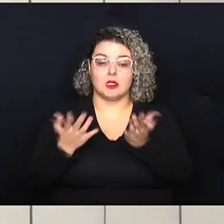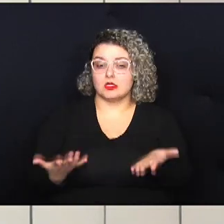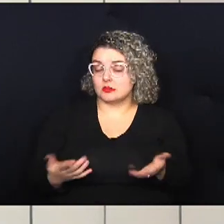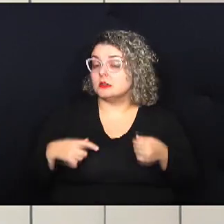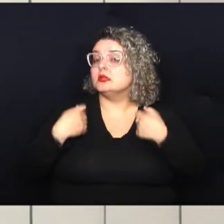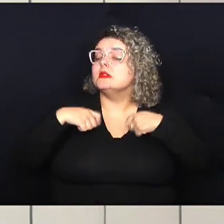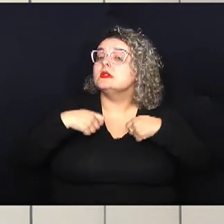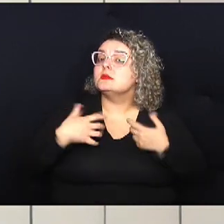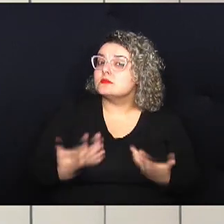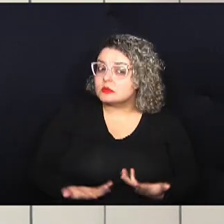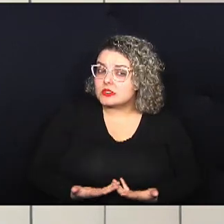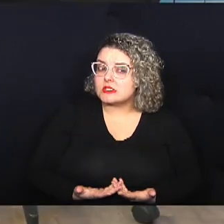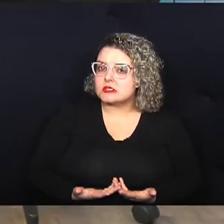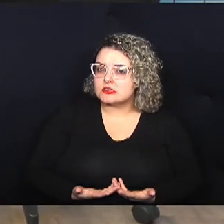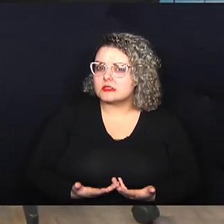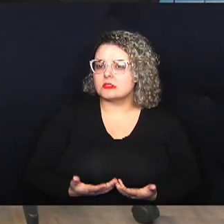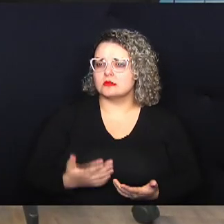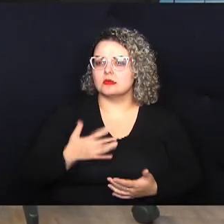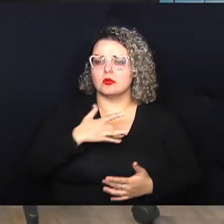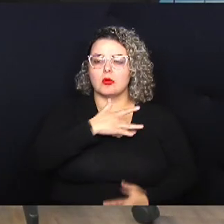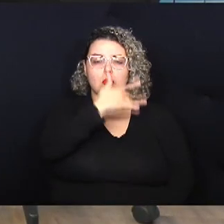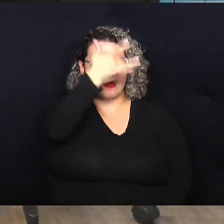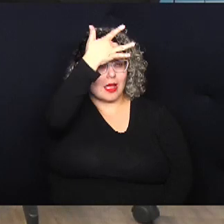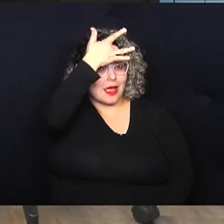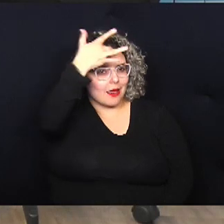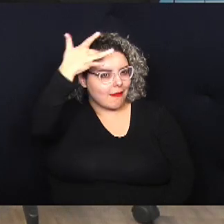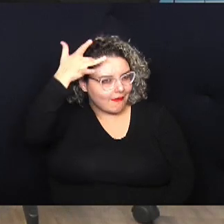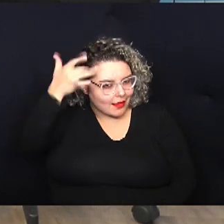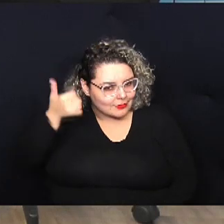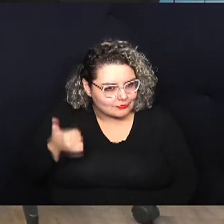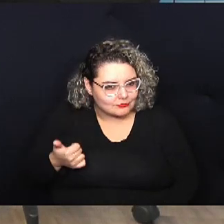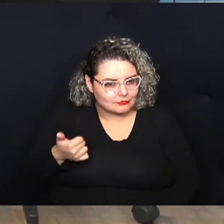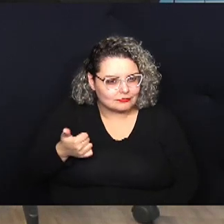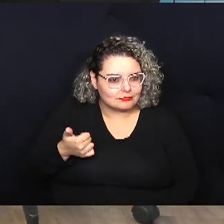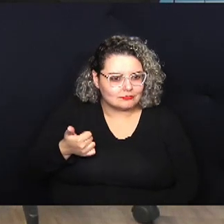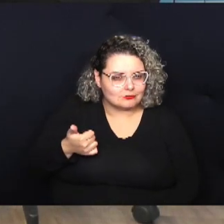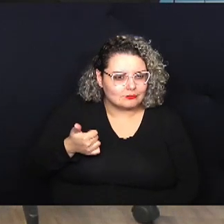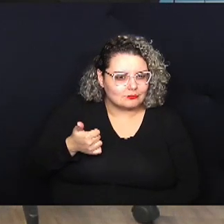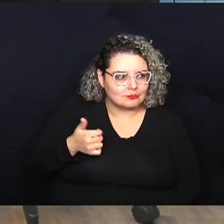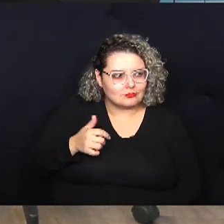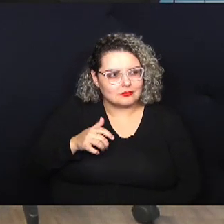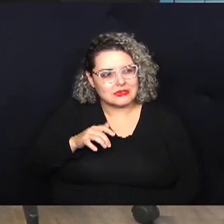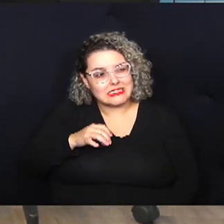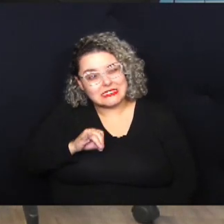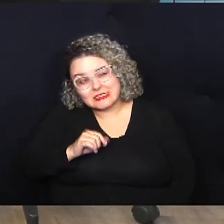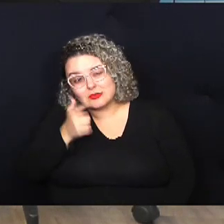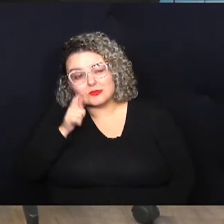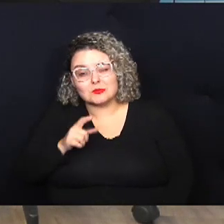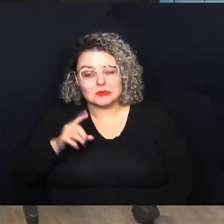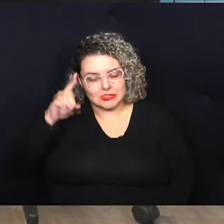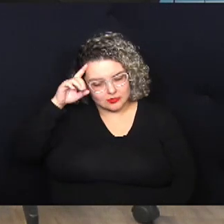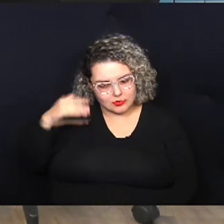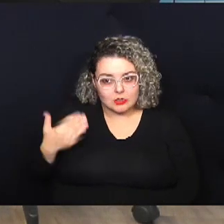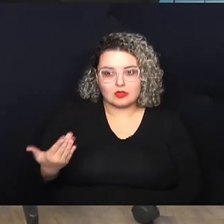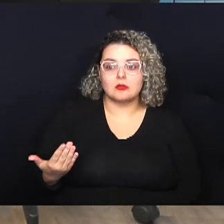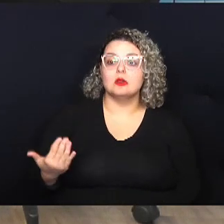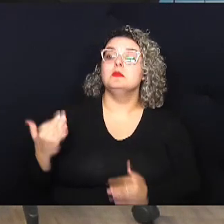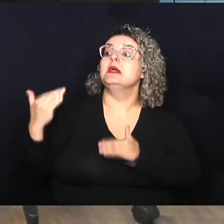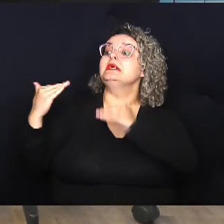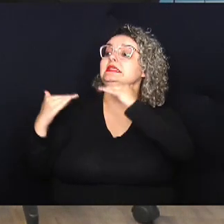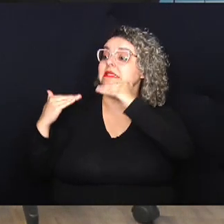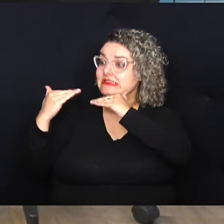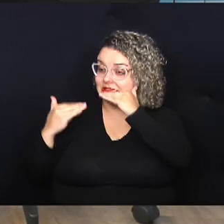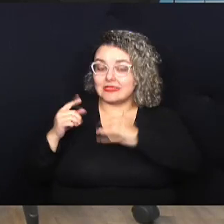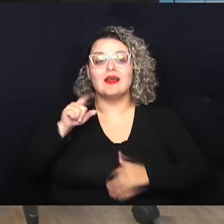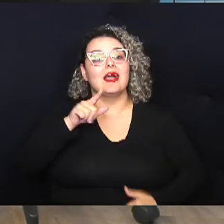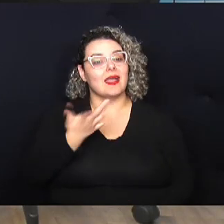estar com a nossa saúde mental, se não em dia, mas um pouquinho estável, mais, pelo menos, né?